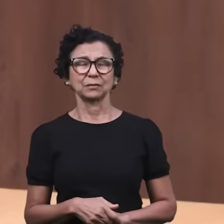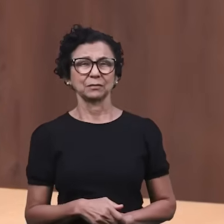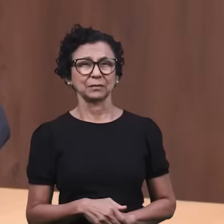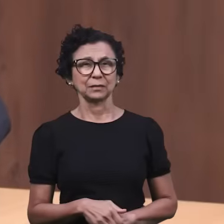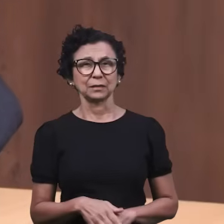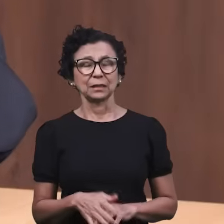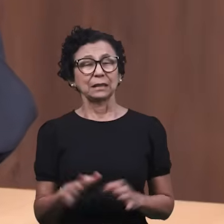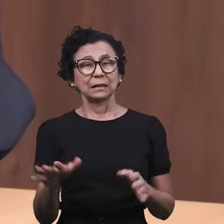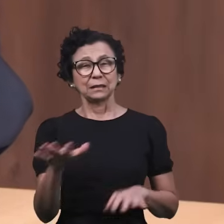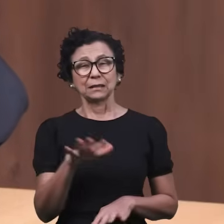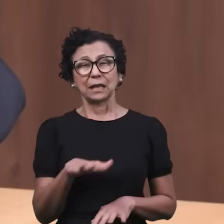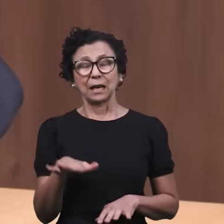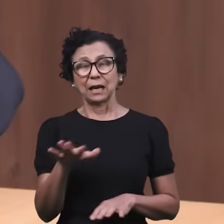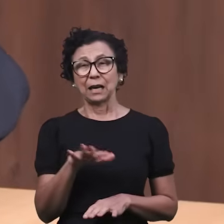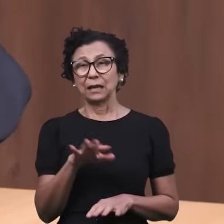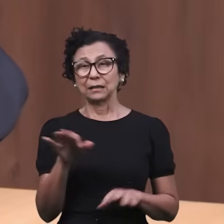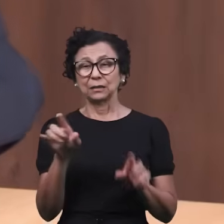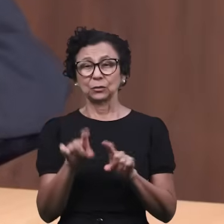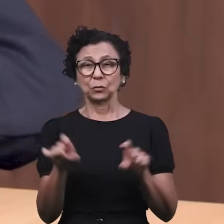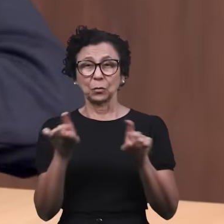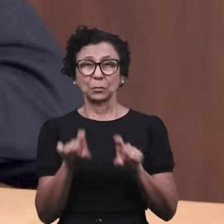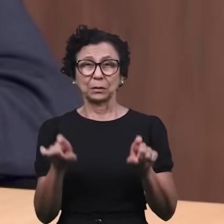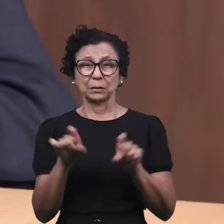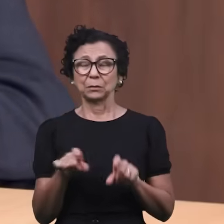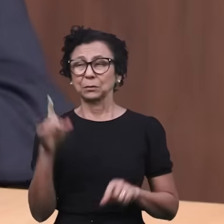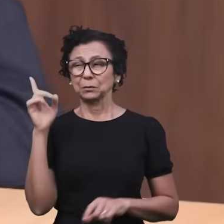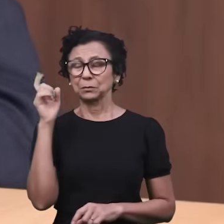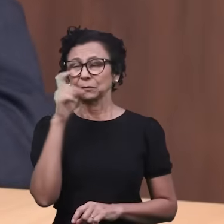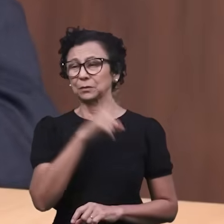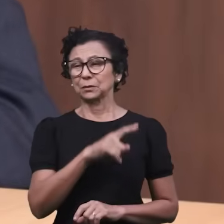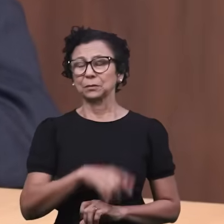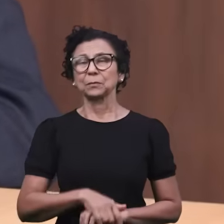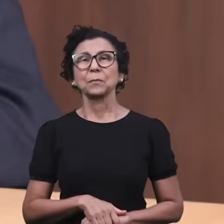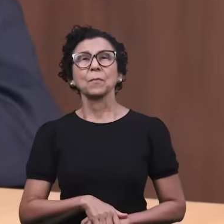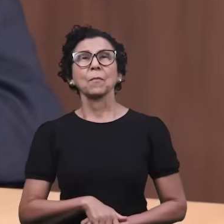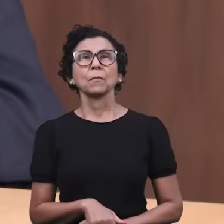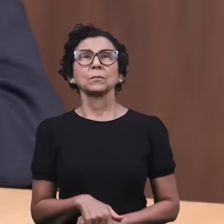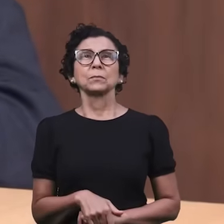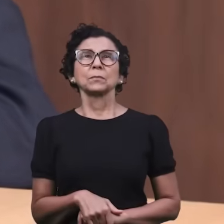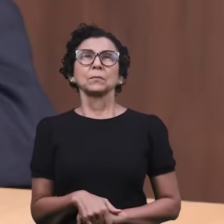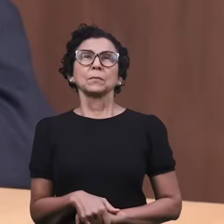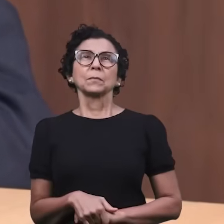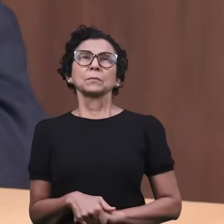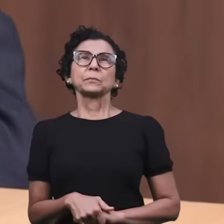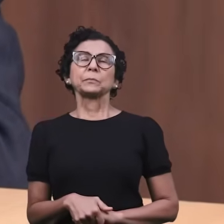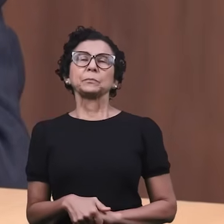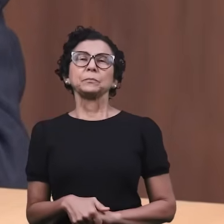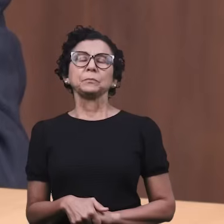computador e tal. Tem umas plantas complicadíssimas. Mas, na verdade, né,